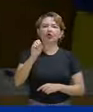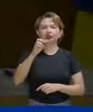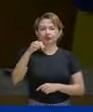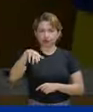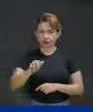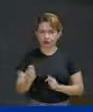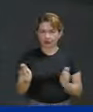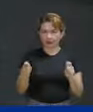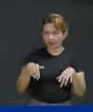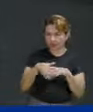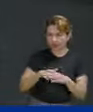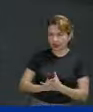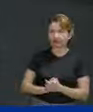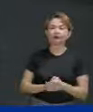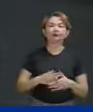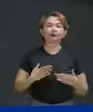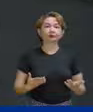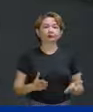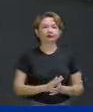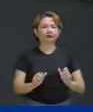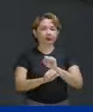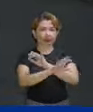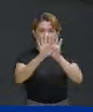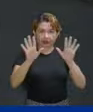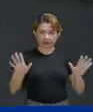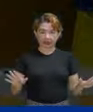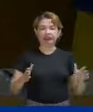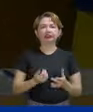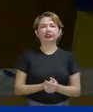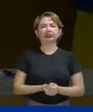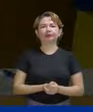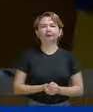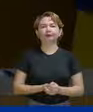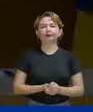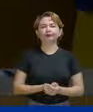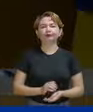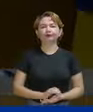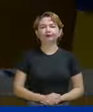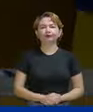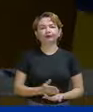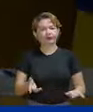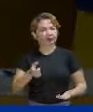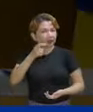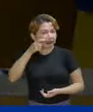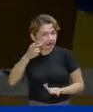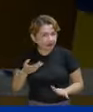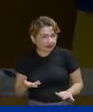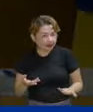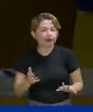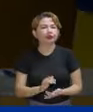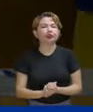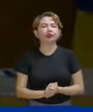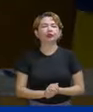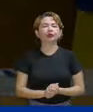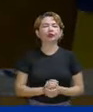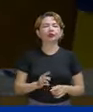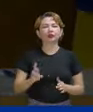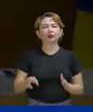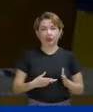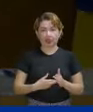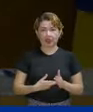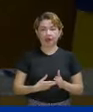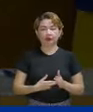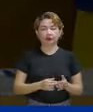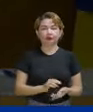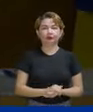no desembargador Carmo Antônio, Eu imagem quero ampla do esclarecer plenário. a quem está nos acompanhando que o